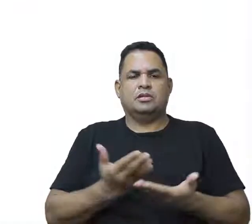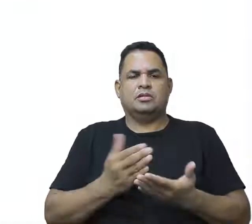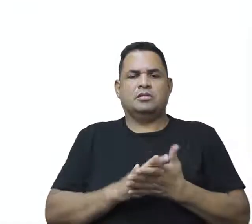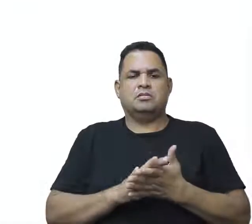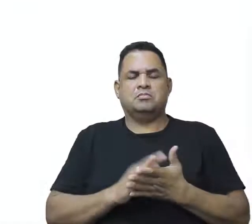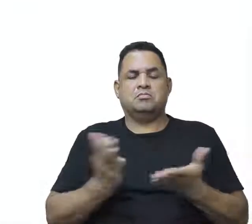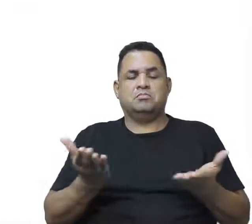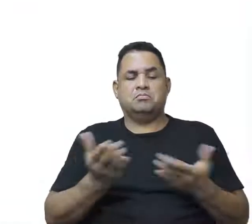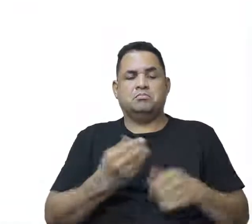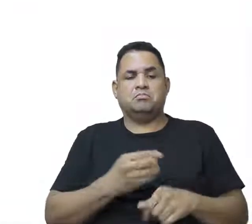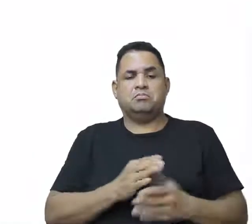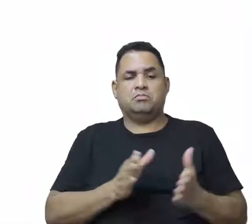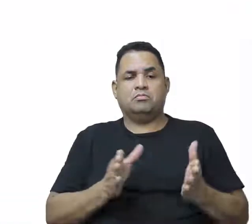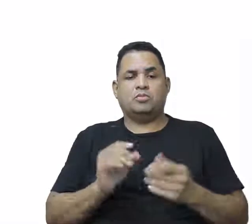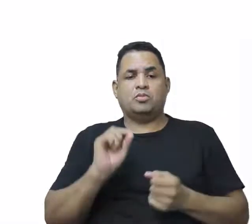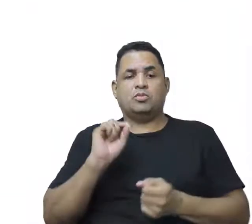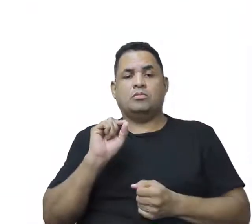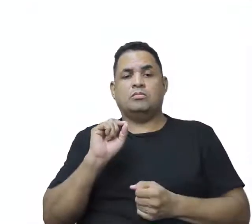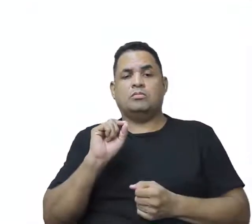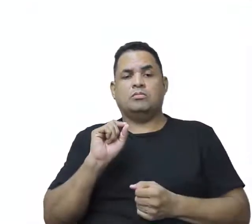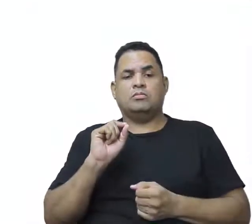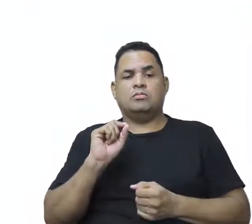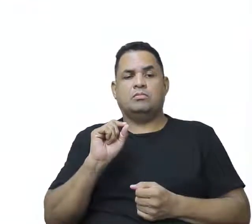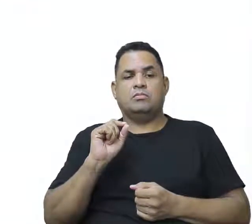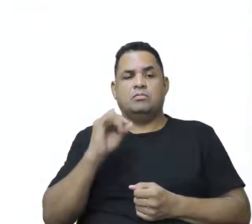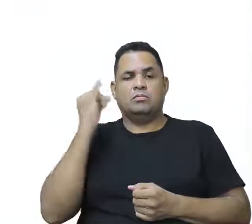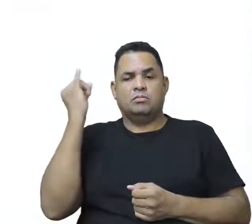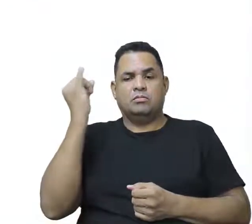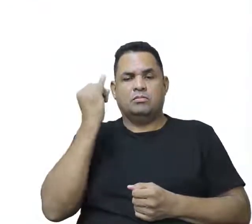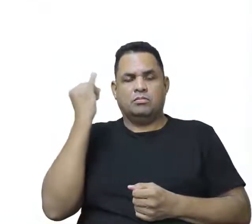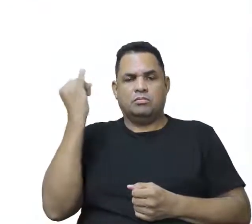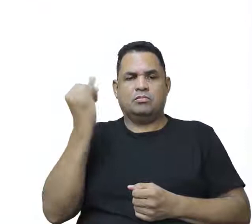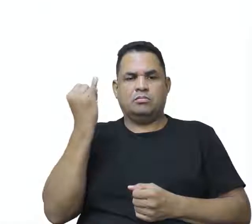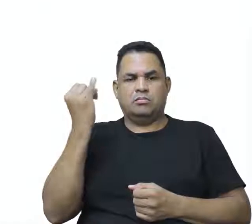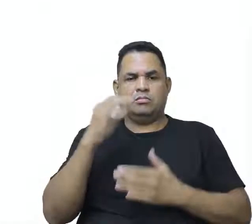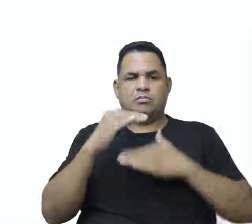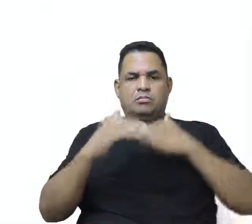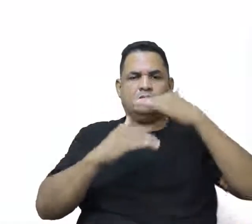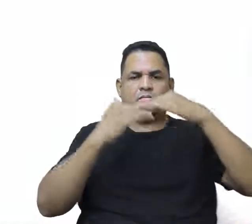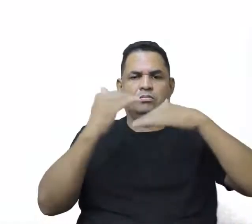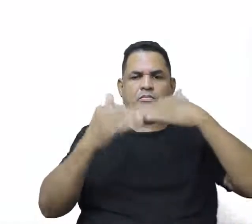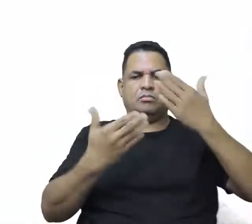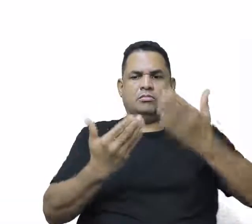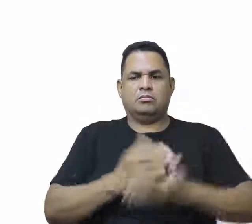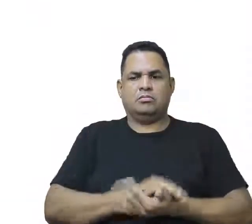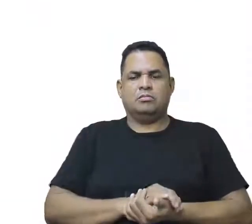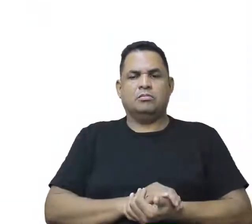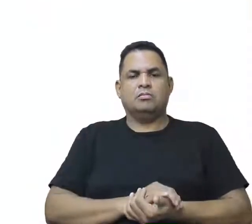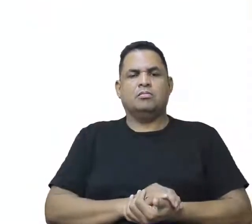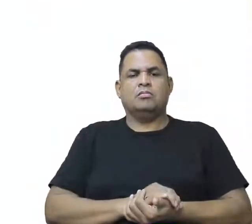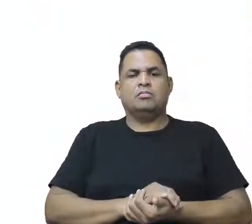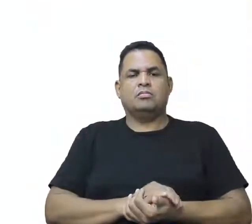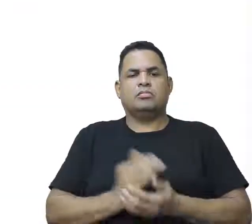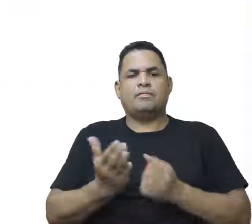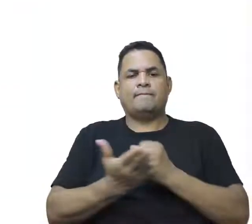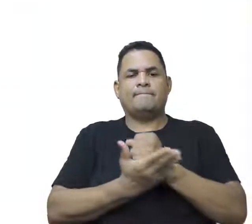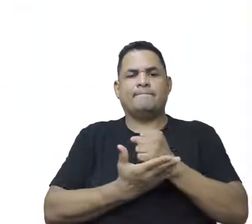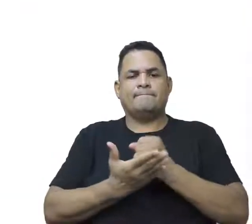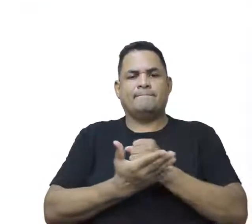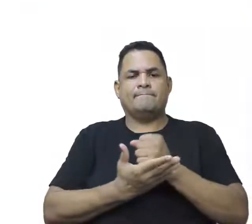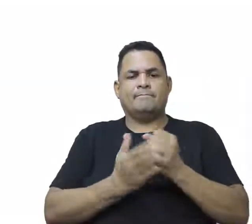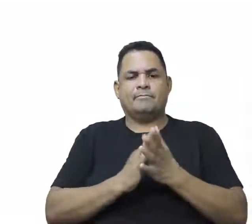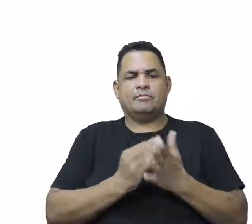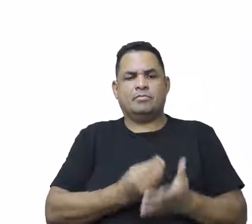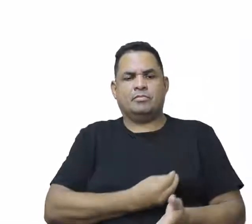aí, o que foi importante para esse desenvolvimento foi baseado aí